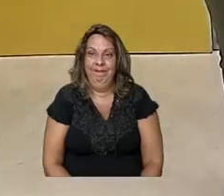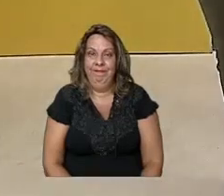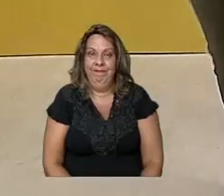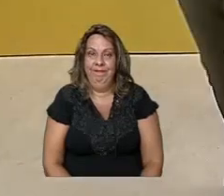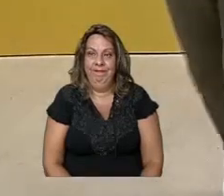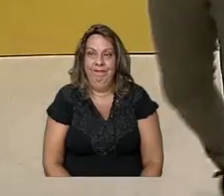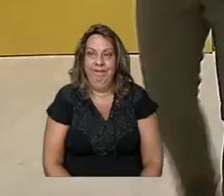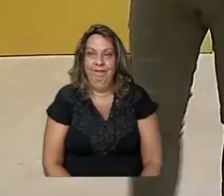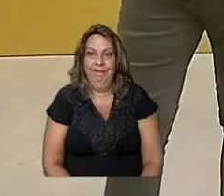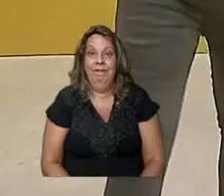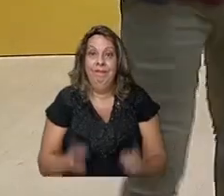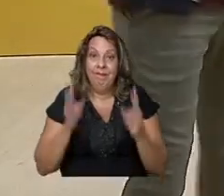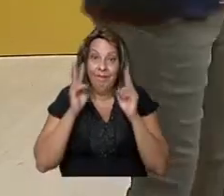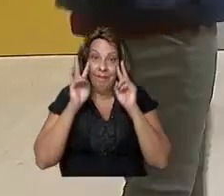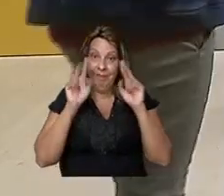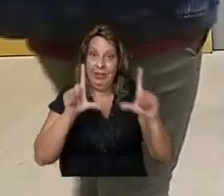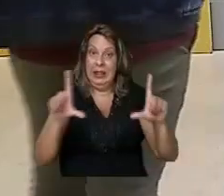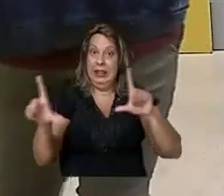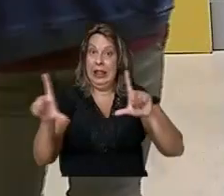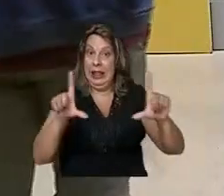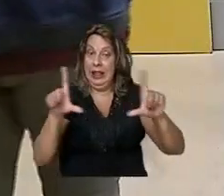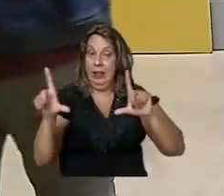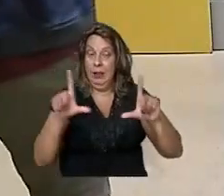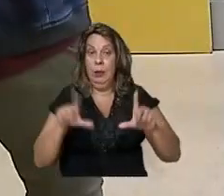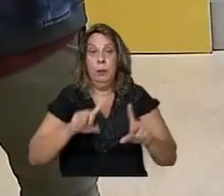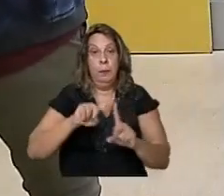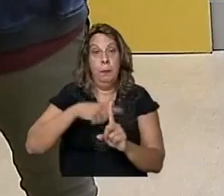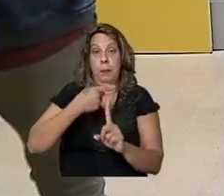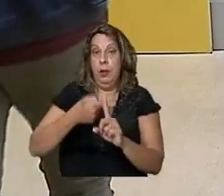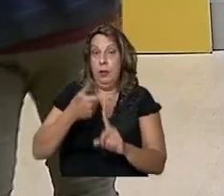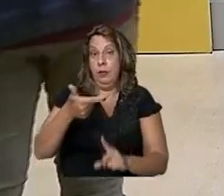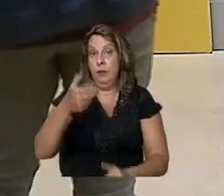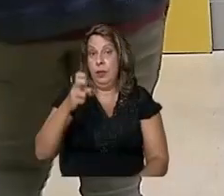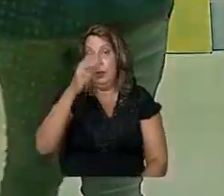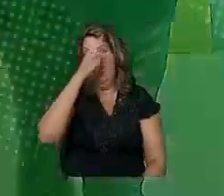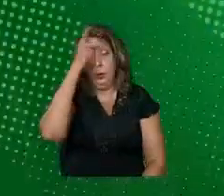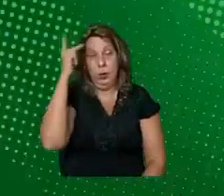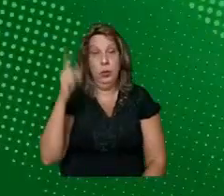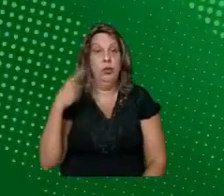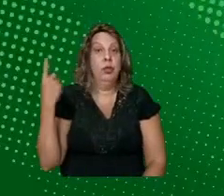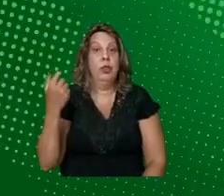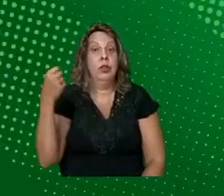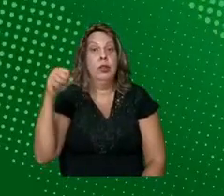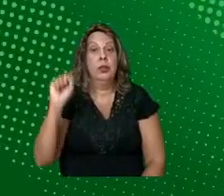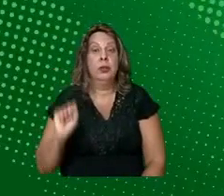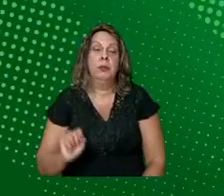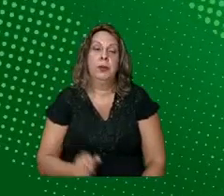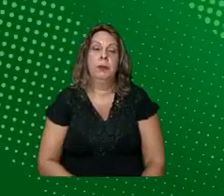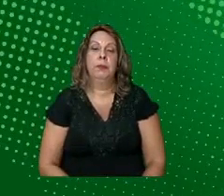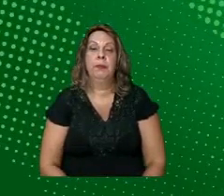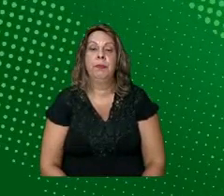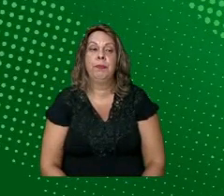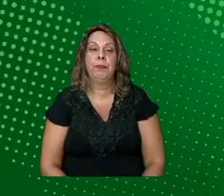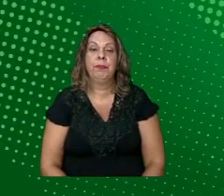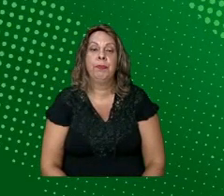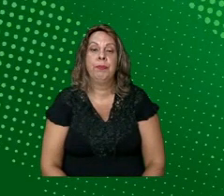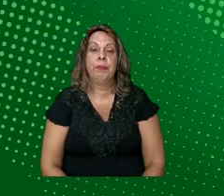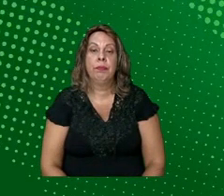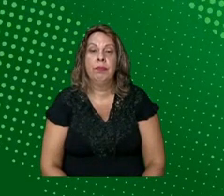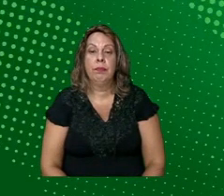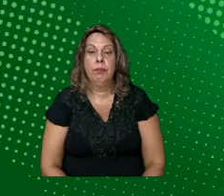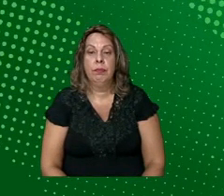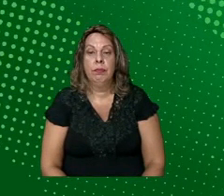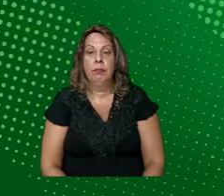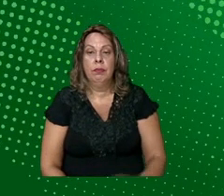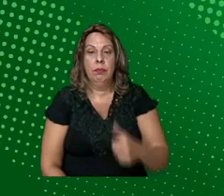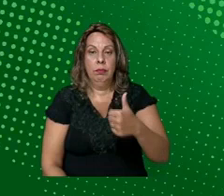se for agora, olho na tela. Vamos para mais 25 prêmios de R$500 no Gira Sergipe, Jaque. R$500 para você